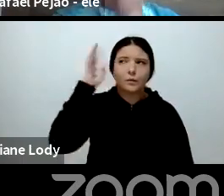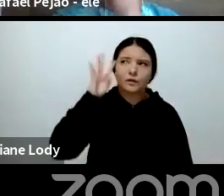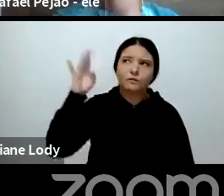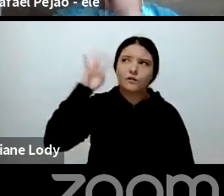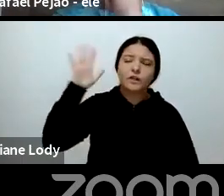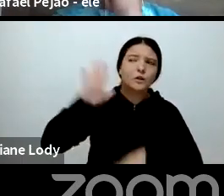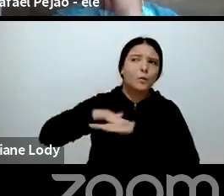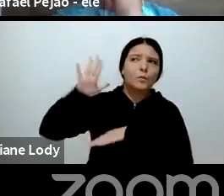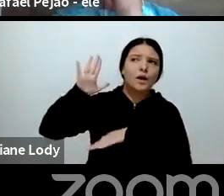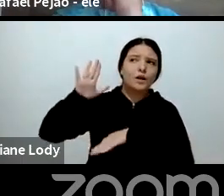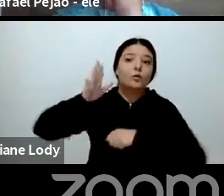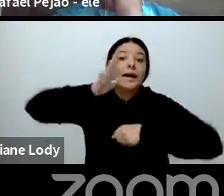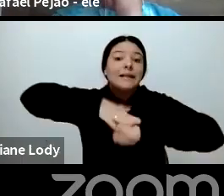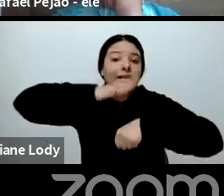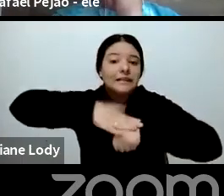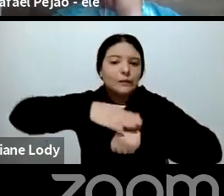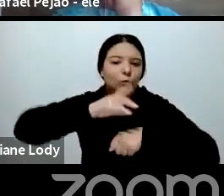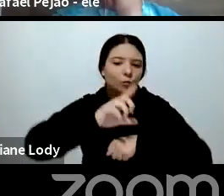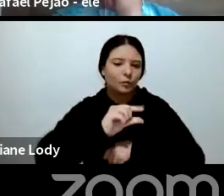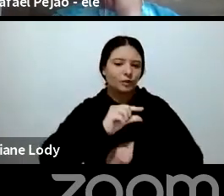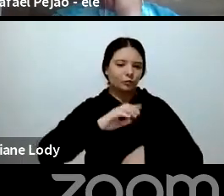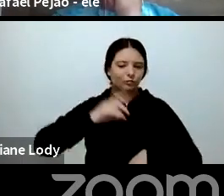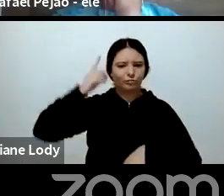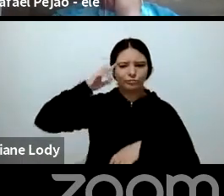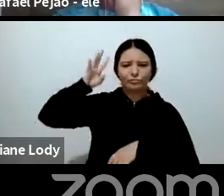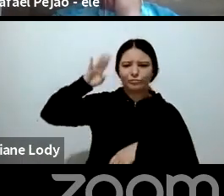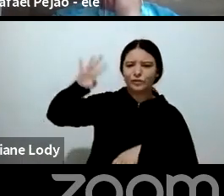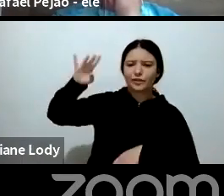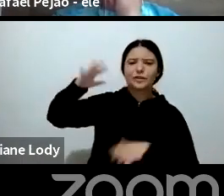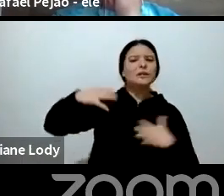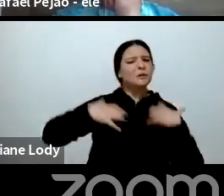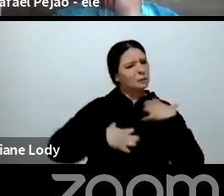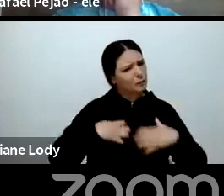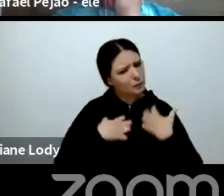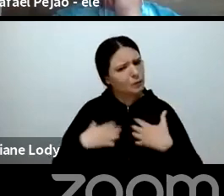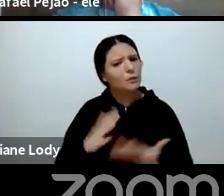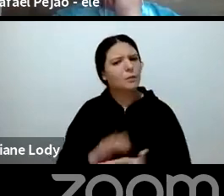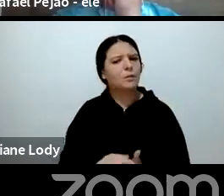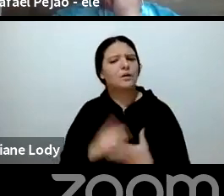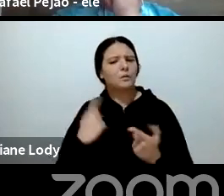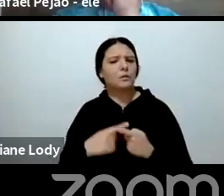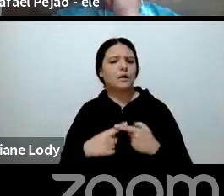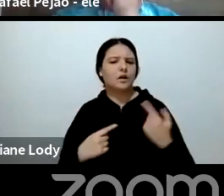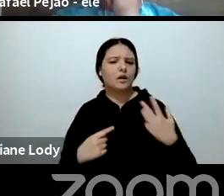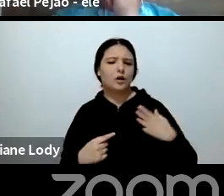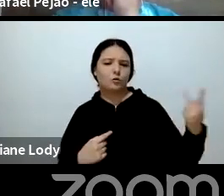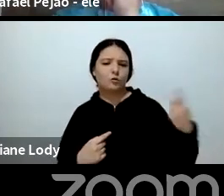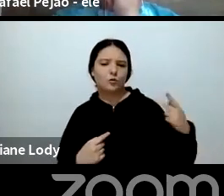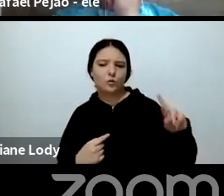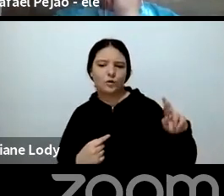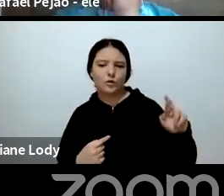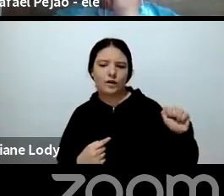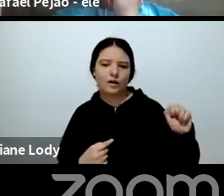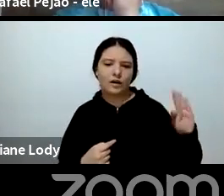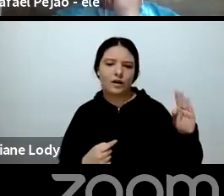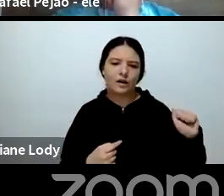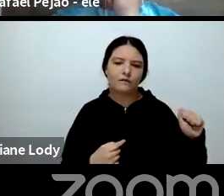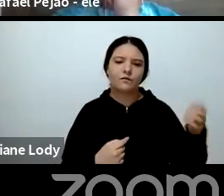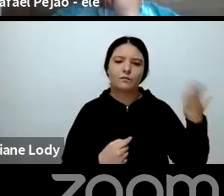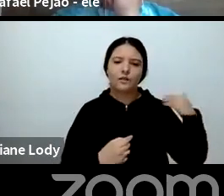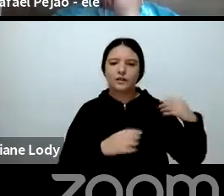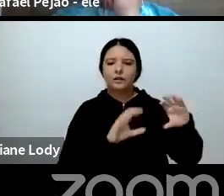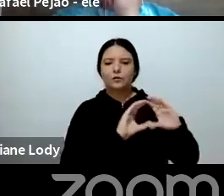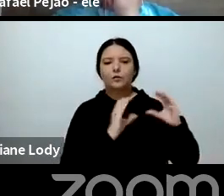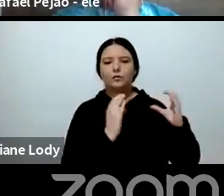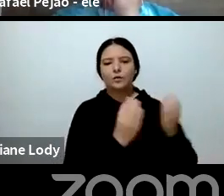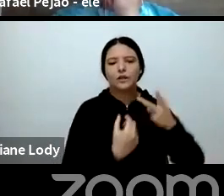de. Eu tenho muito incômodo com isso. E eu e o Rafa estávamos lá na semana passada, lá na comunidade indígena aqui